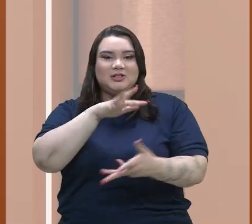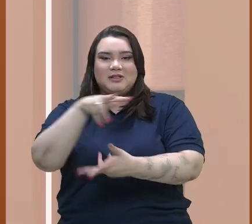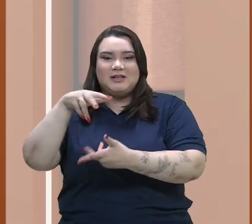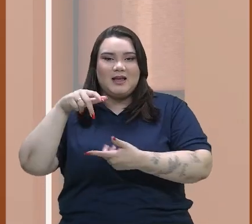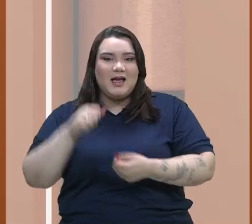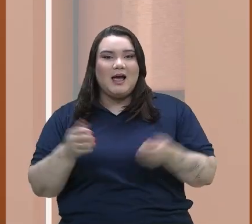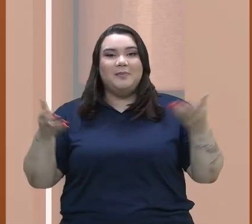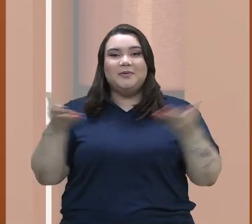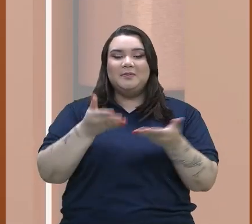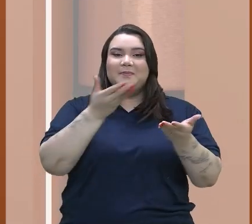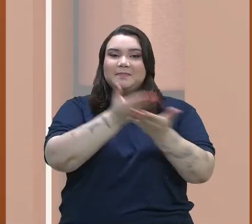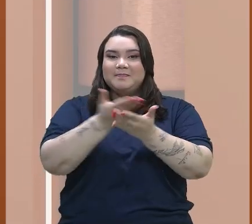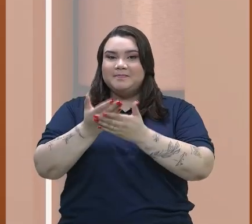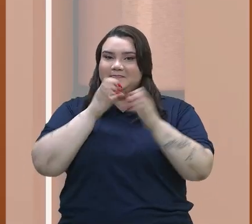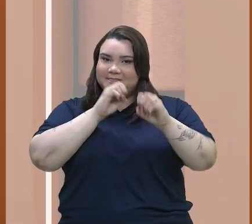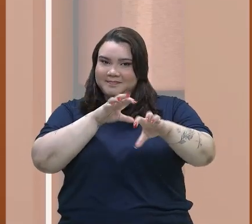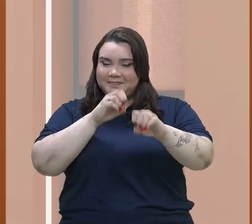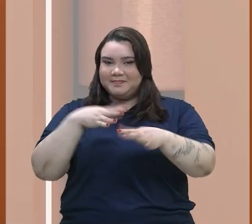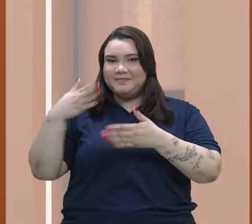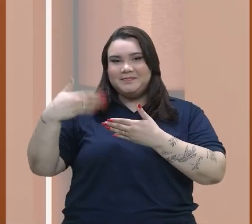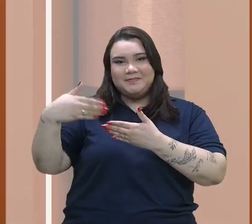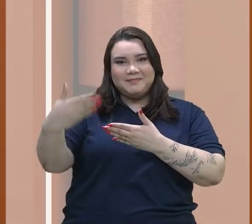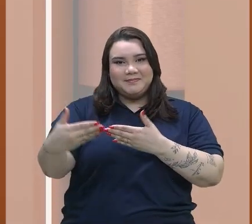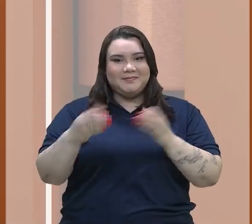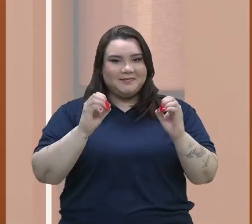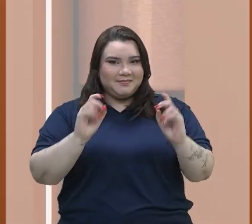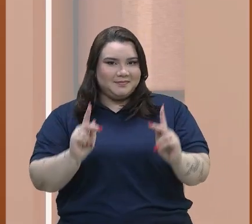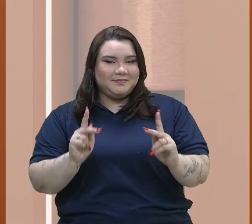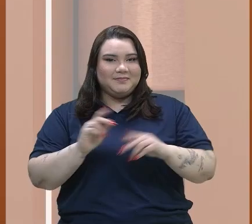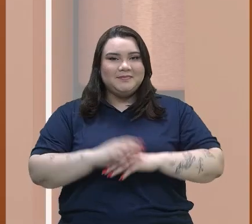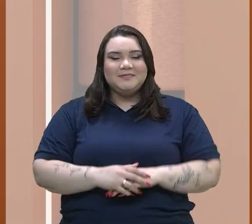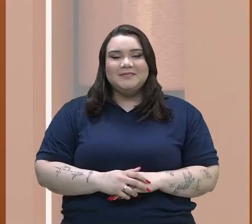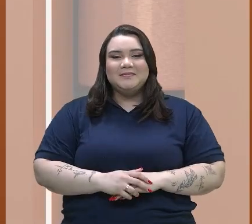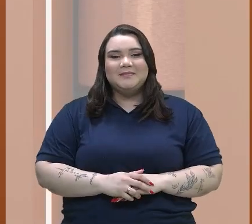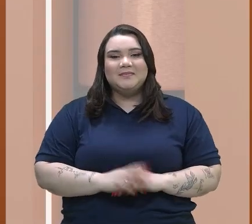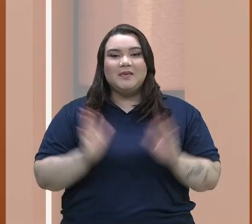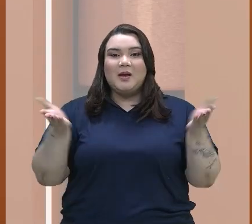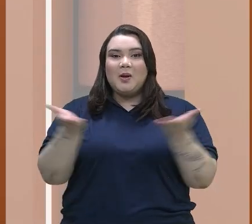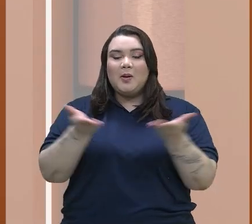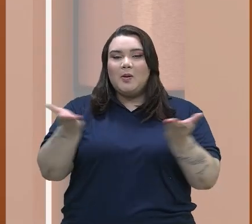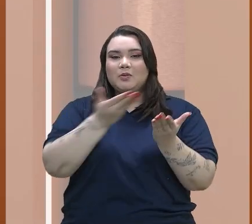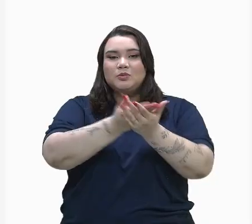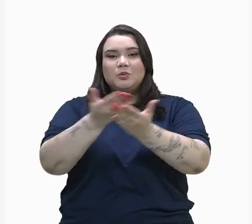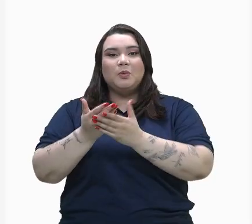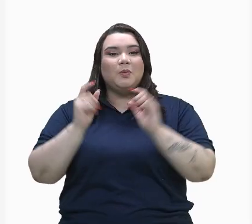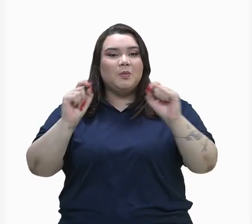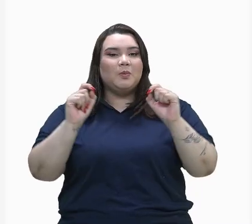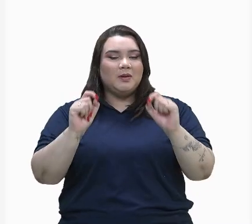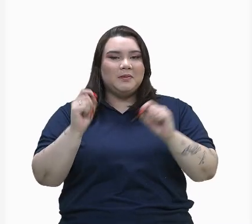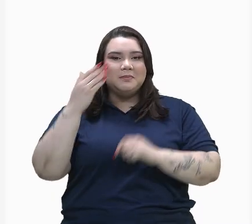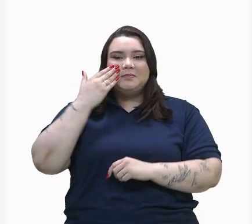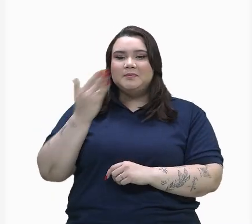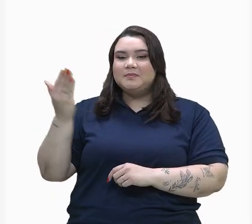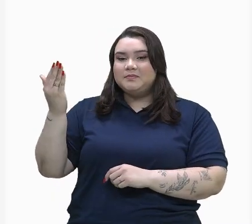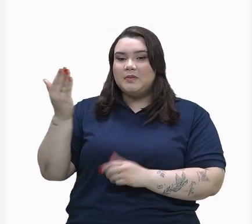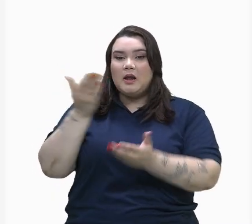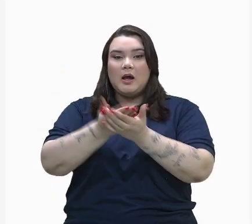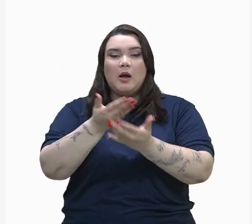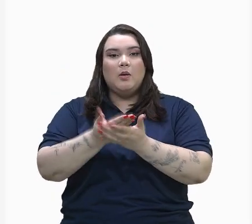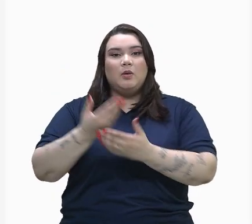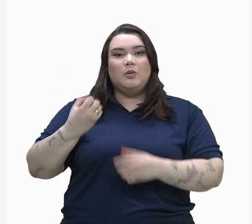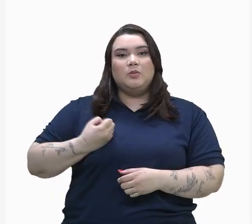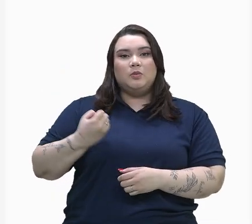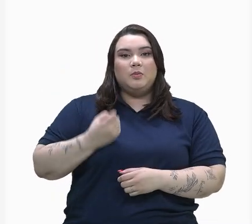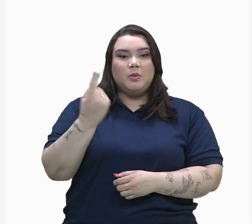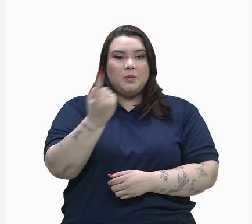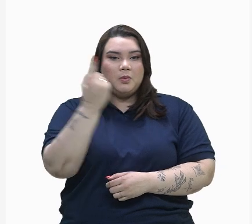irei acompanhá-los durante as nossas aulas de Geografia aqui na Nona Etapa. Vamos verificar o objeto de conhecimento da nossa primeira aula. Estamos